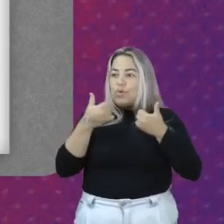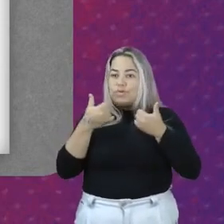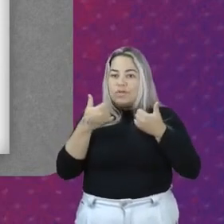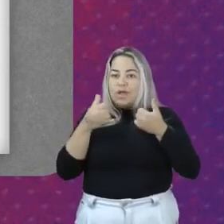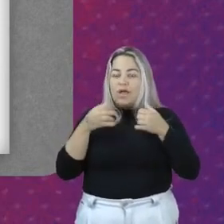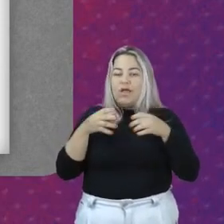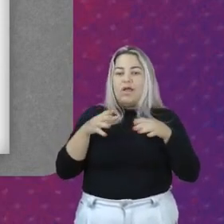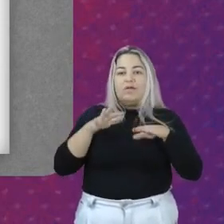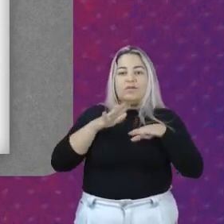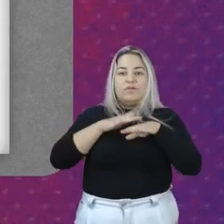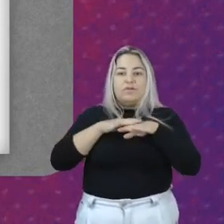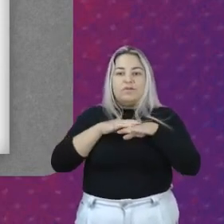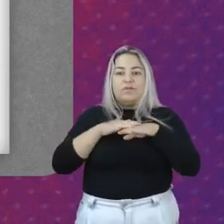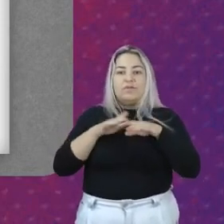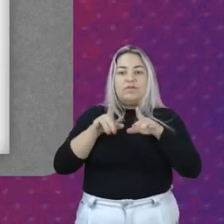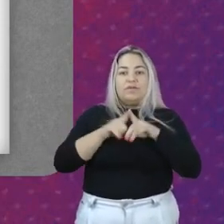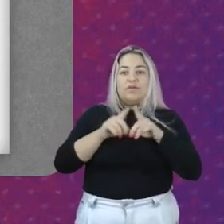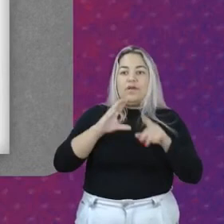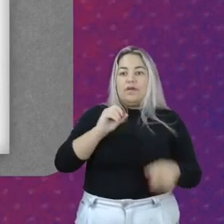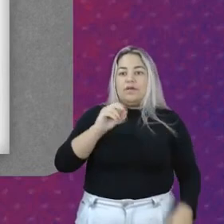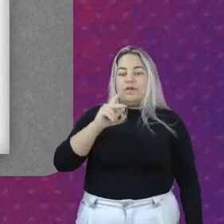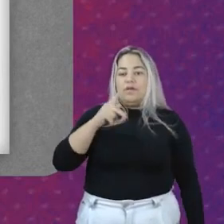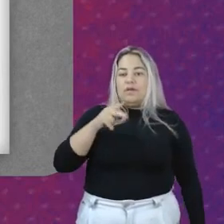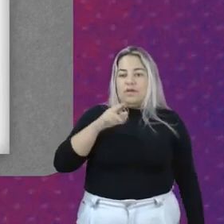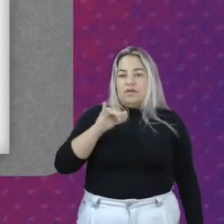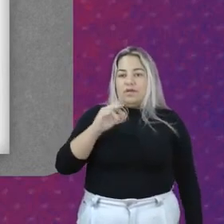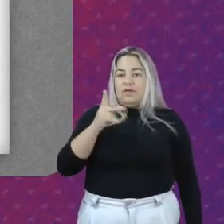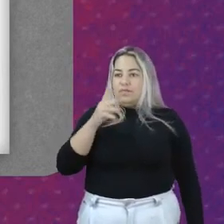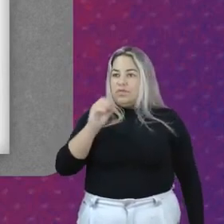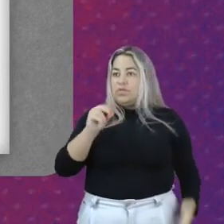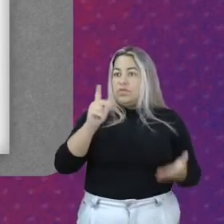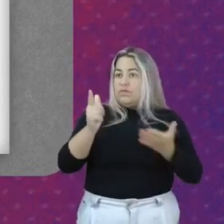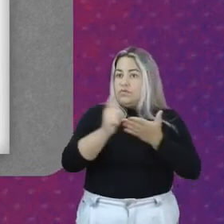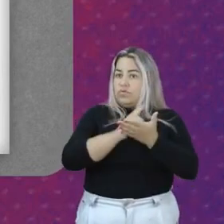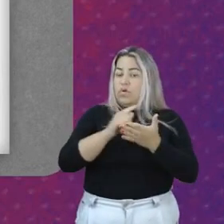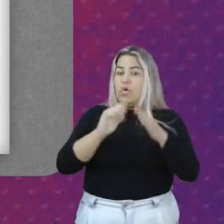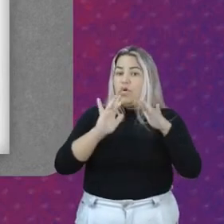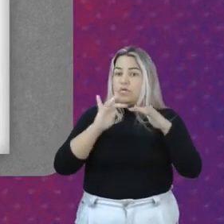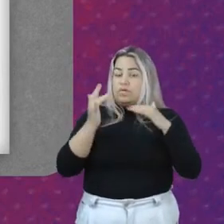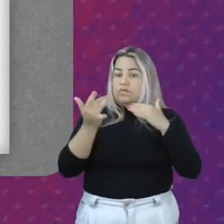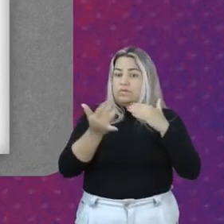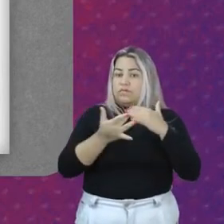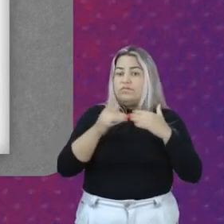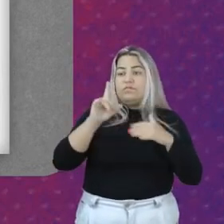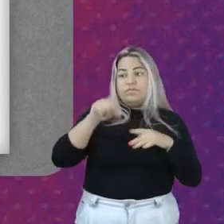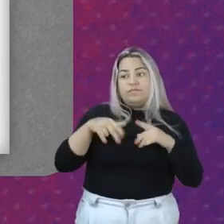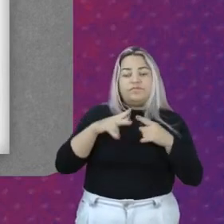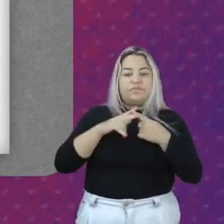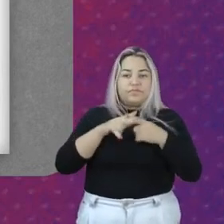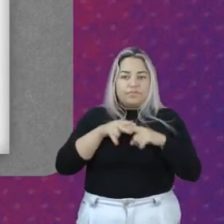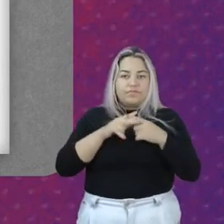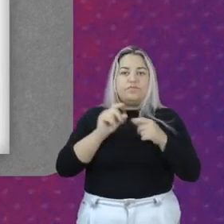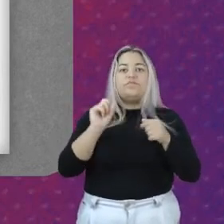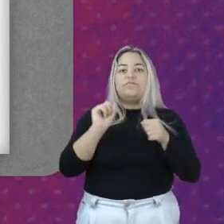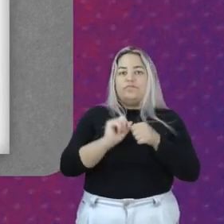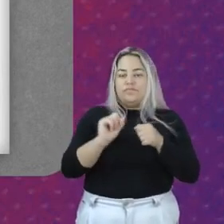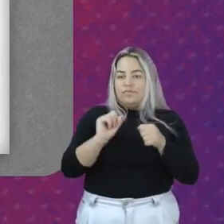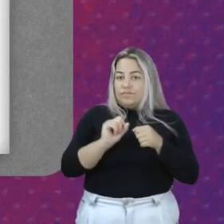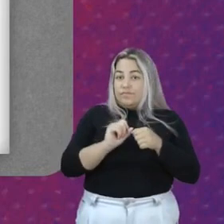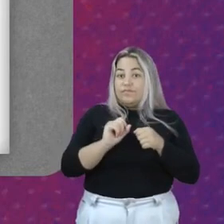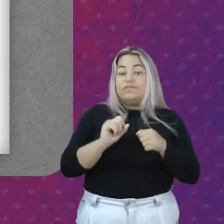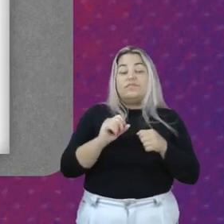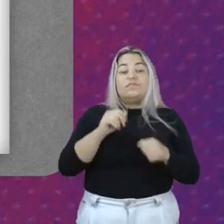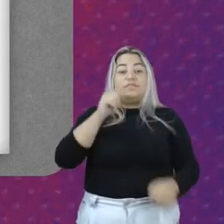Jornal das Moças, na minha época, Capricho, Carícia, e hoje o Instagram, são instrumentos, né, que fazem com que as